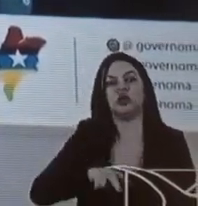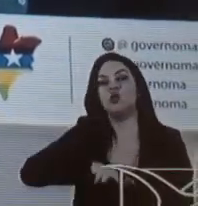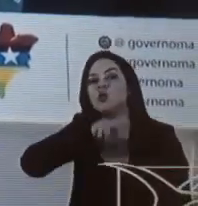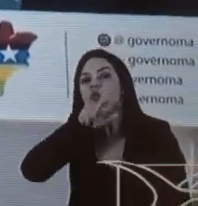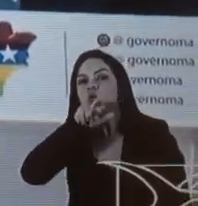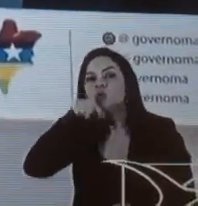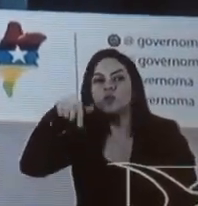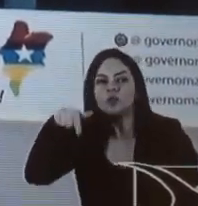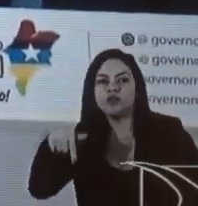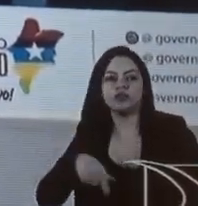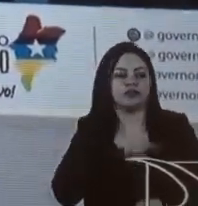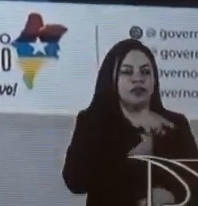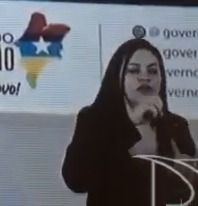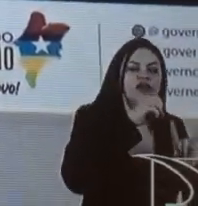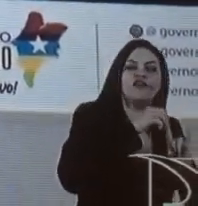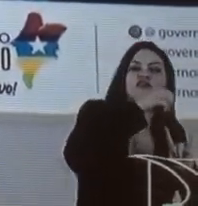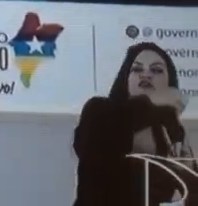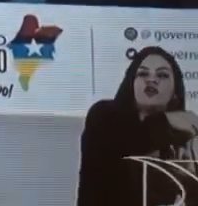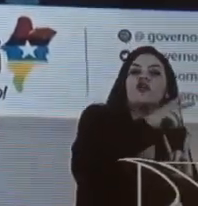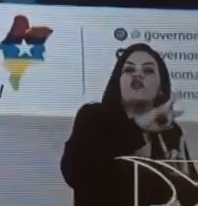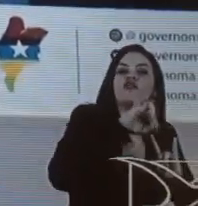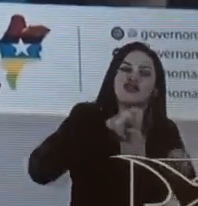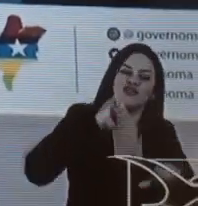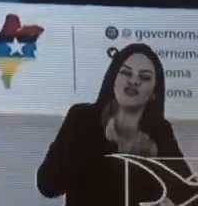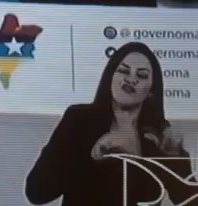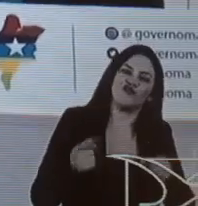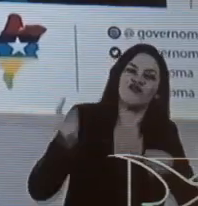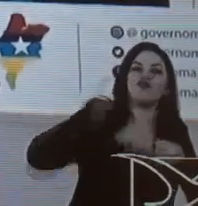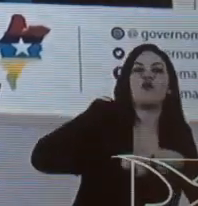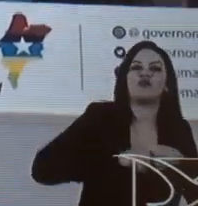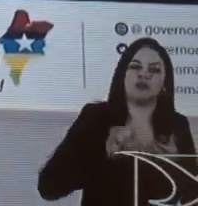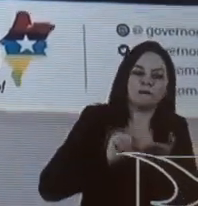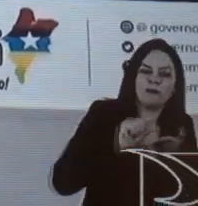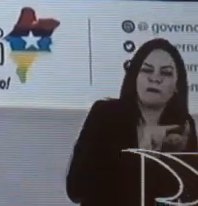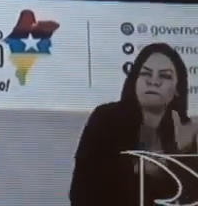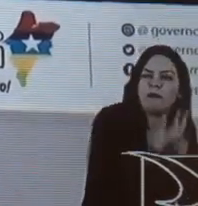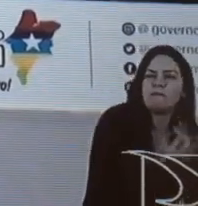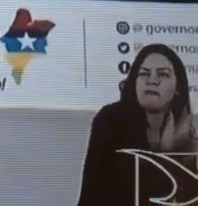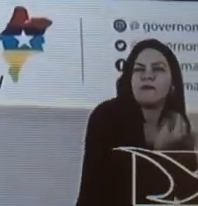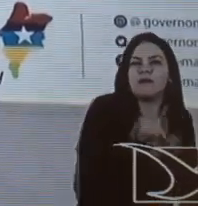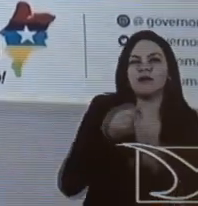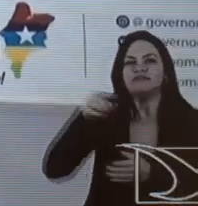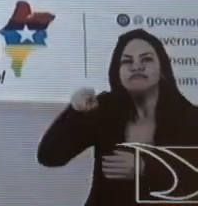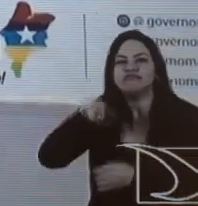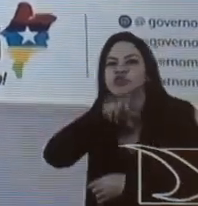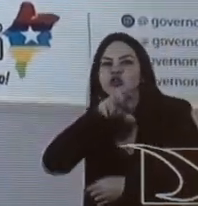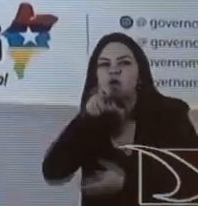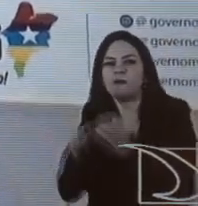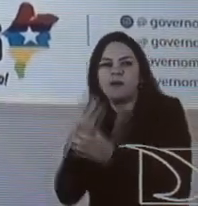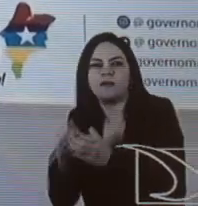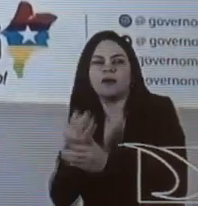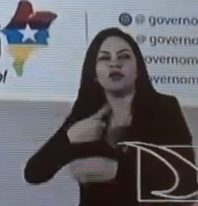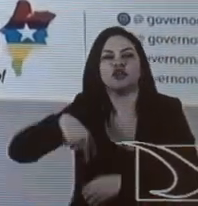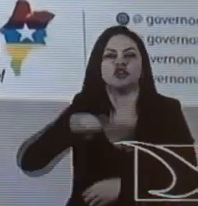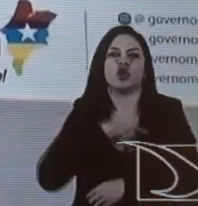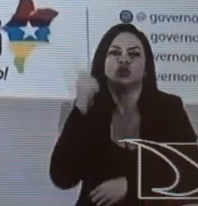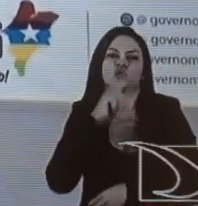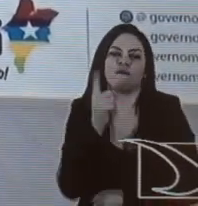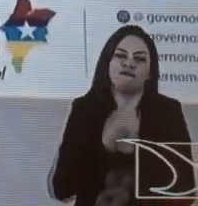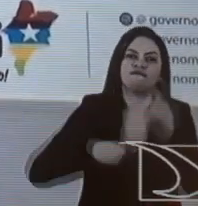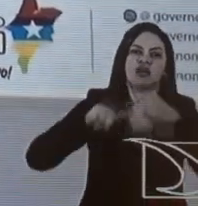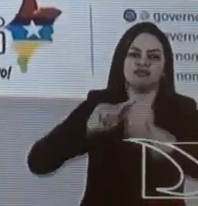a Fiocruz vão retomar a produção e, com isso, nós vamos conseguir avançar um pouco mais nesta